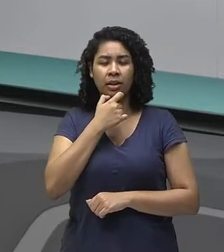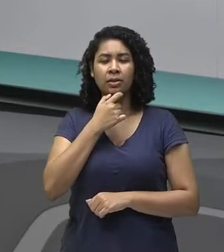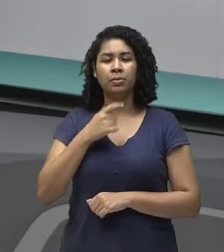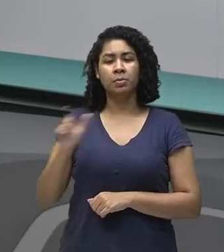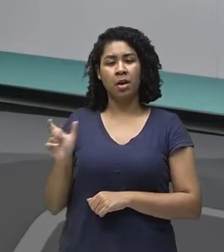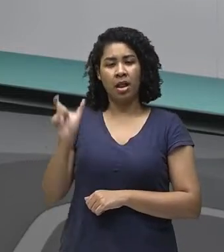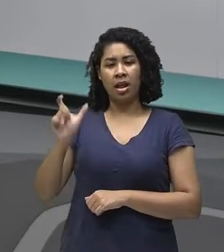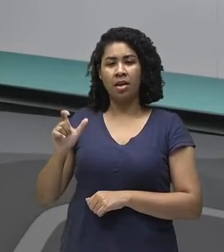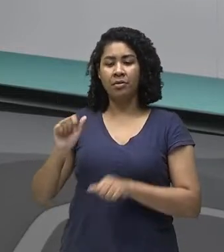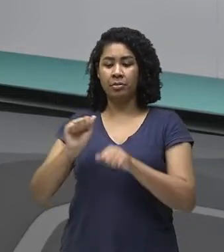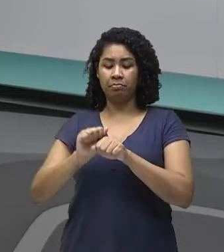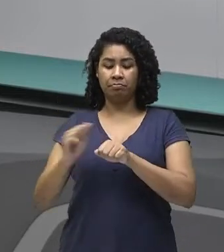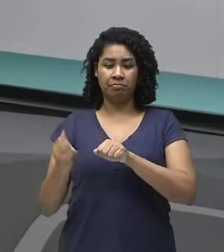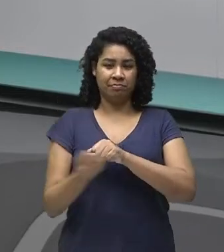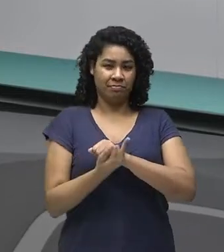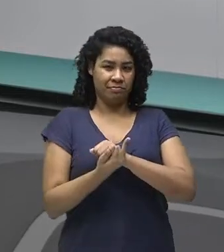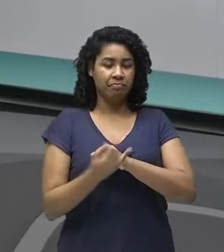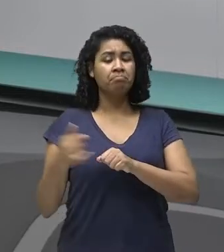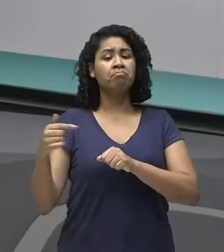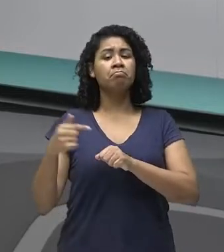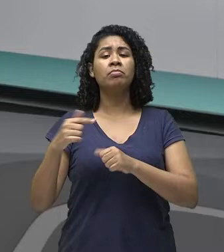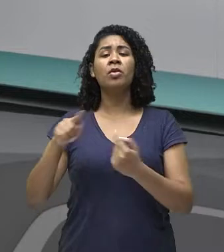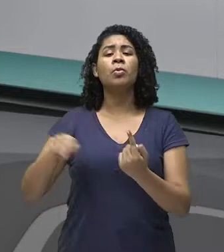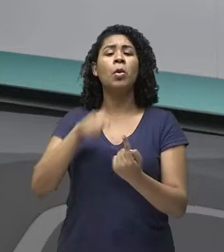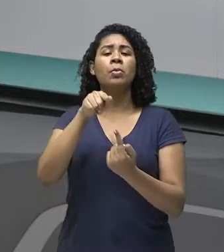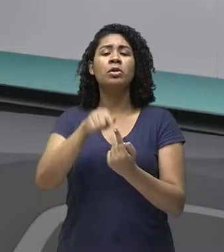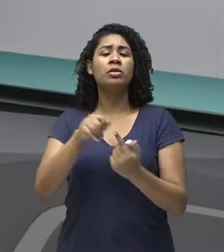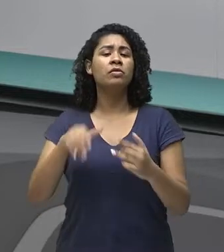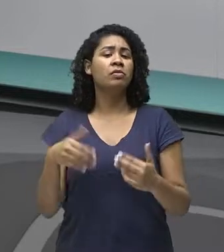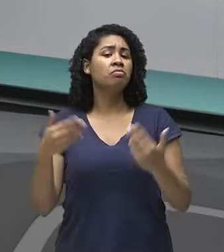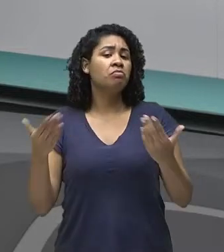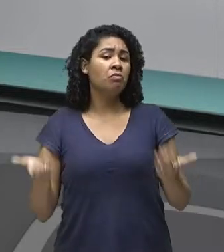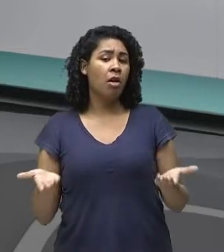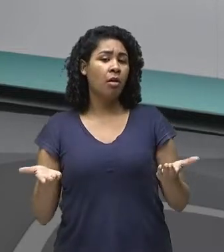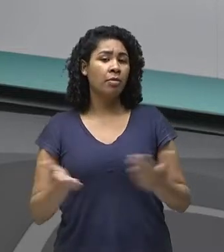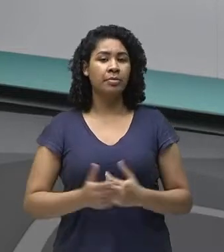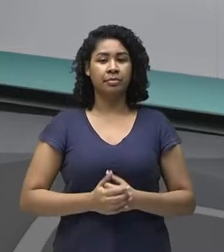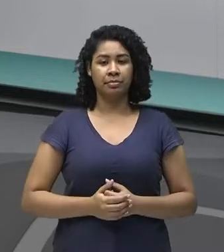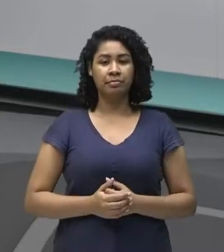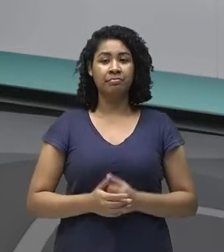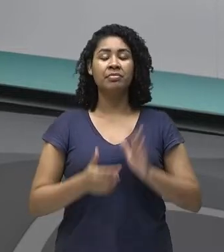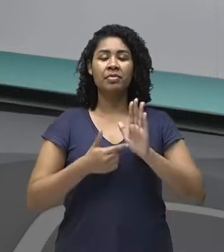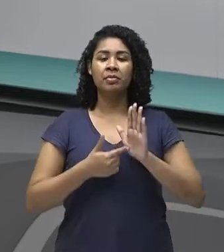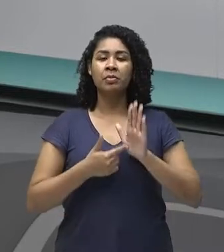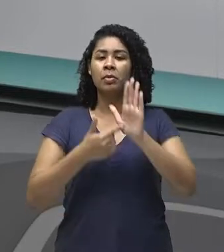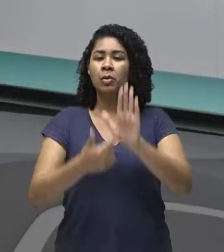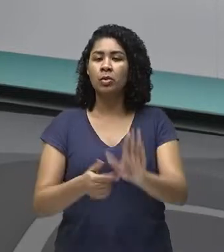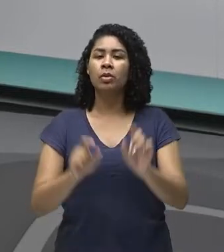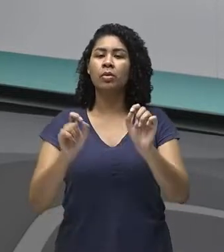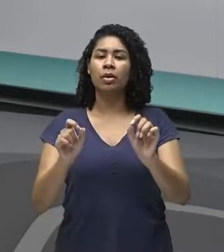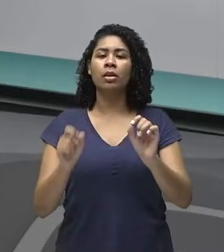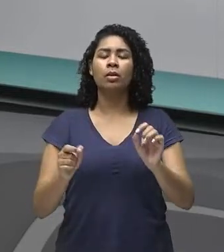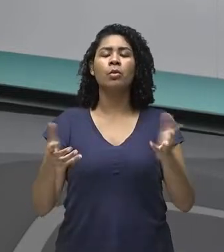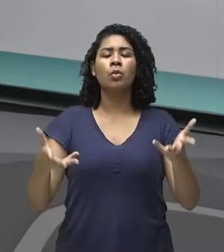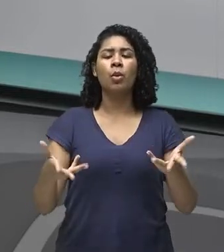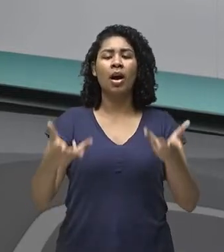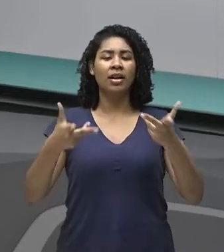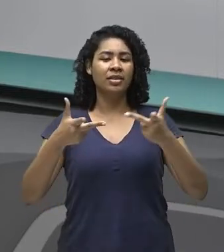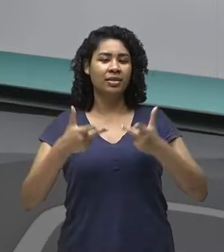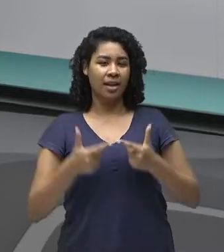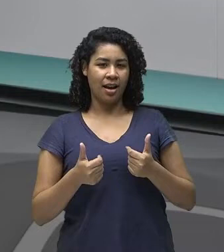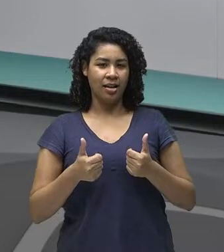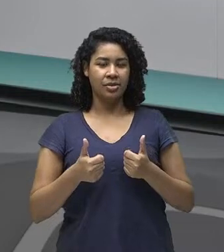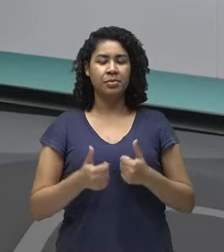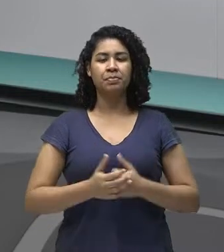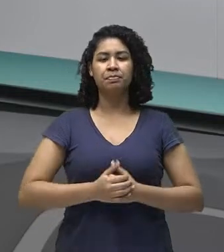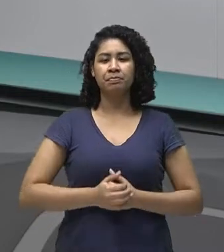Qual é a função dele? Qual é a função do adjetivo? Ele vai dar uma qualidade pro substantivo. Então, se eu falo